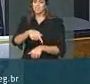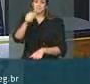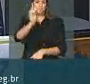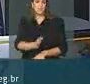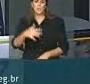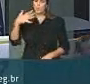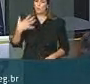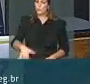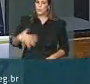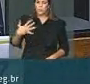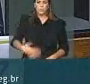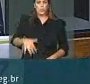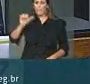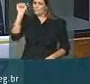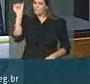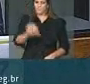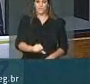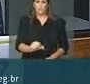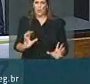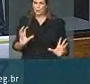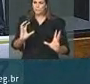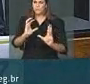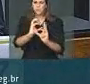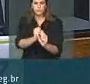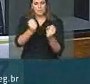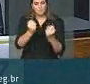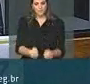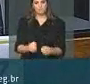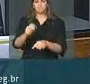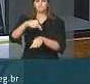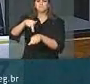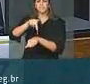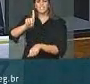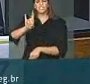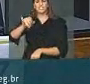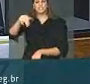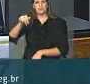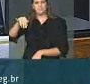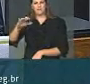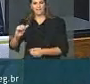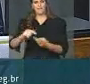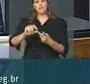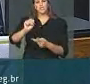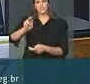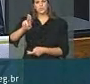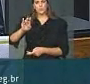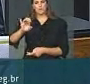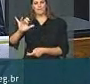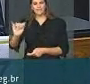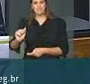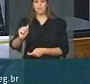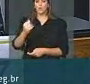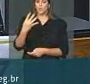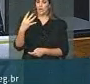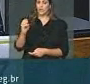mundo. Na Dinamarca, na Suécia, 48%,